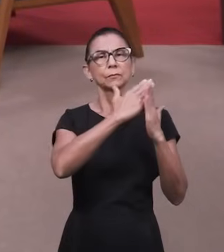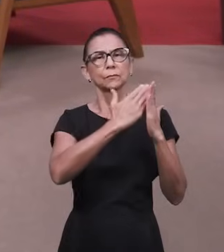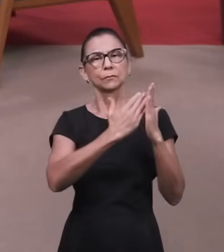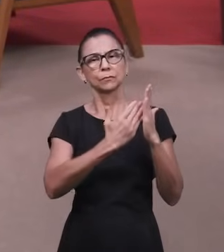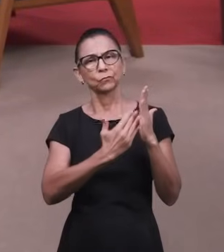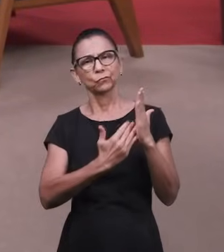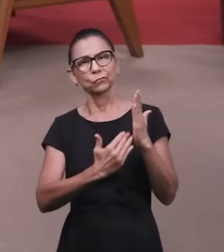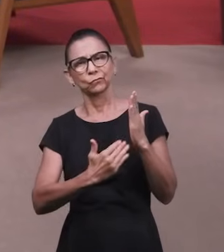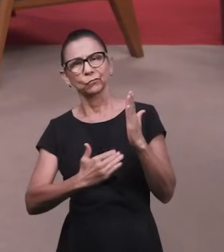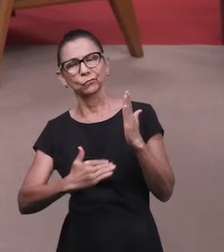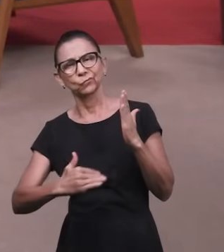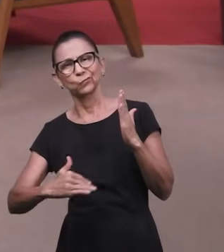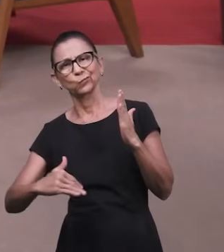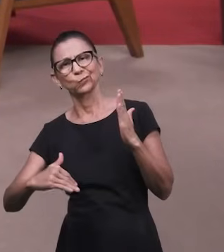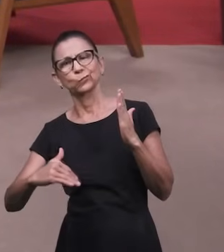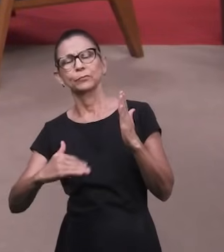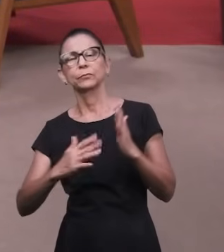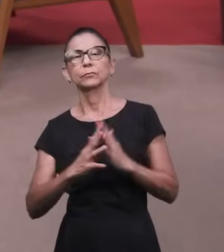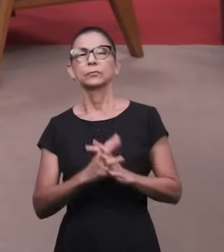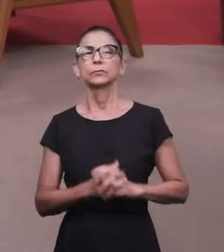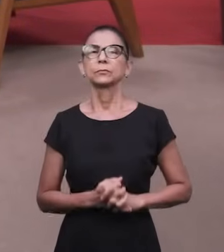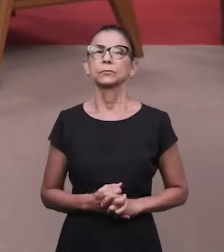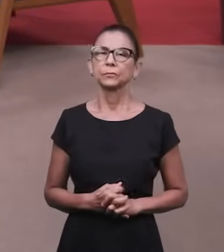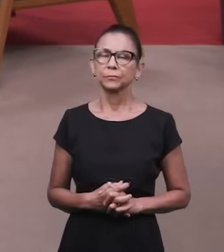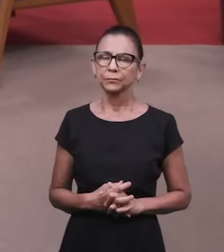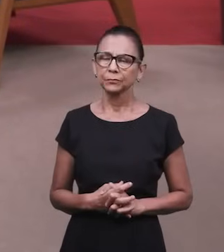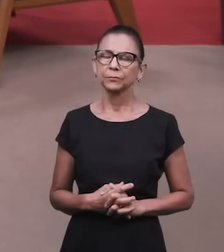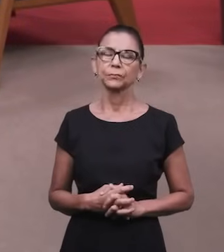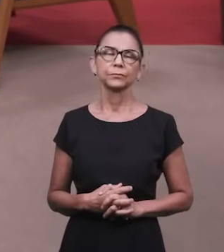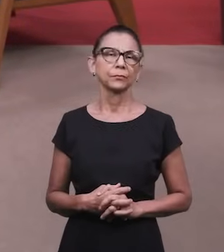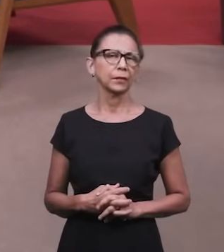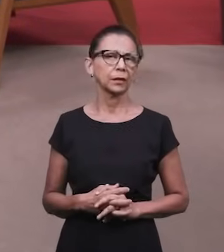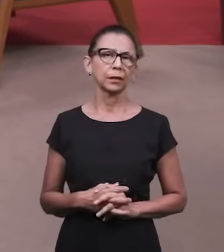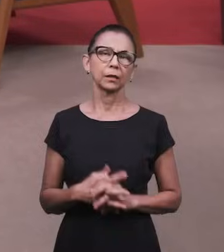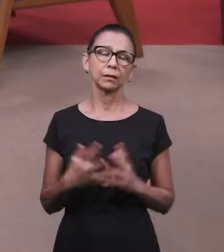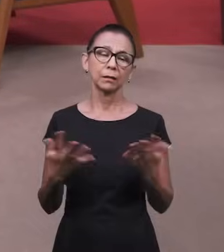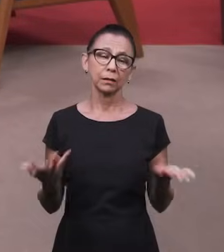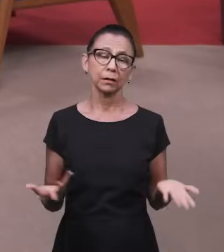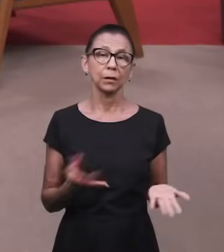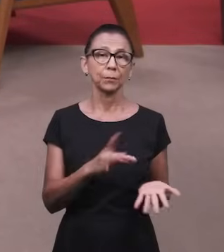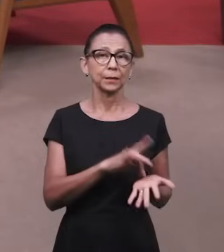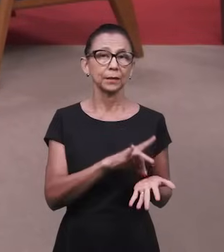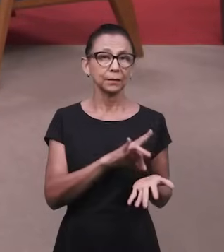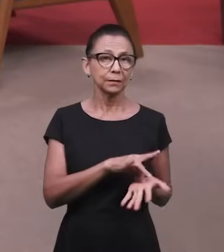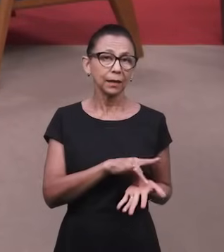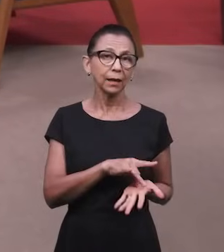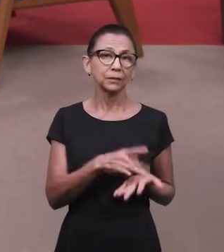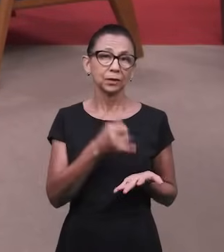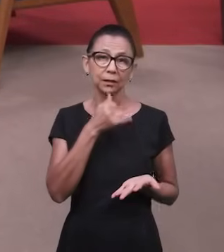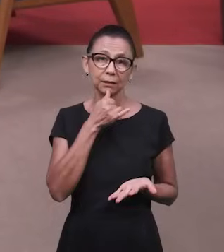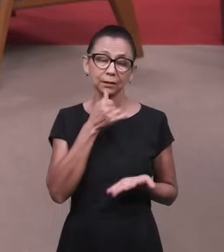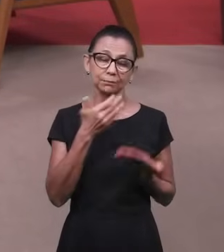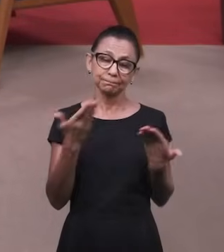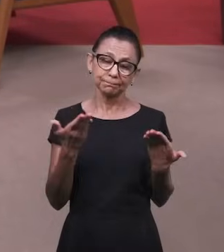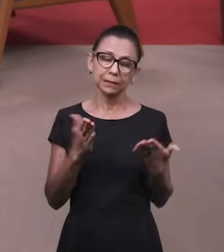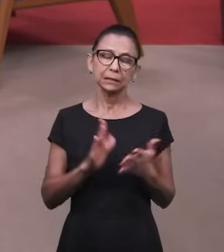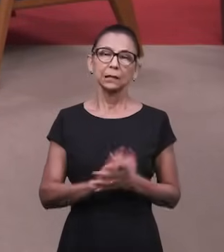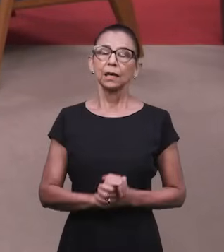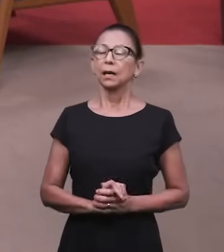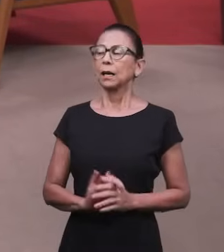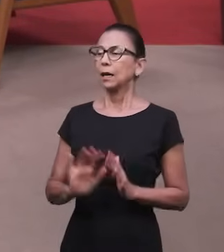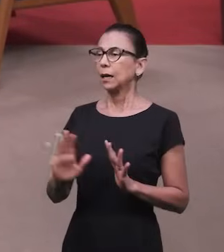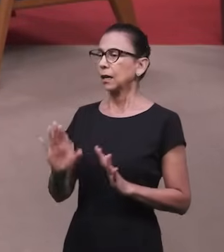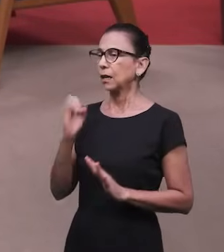vendo. Né? Com efeitos cumulativos. Então, é uma realidade esse caos que... E me permita,